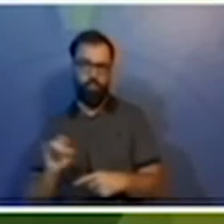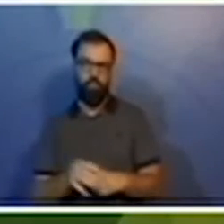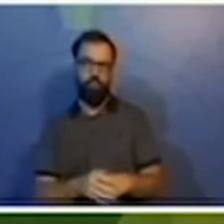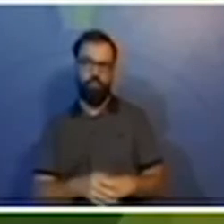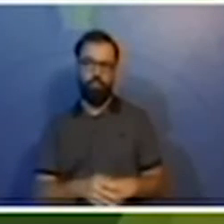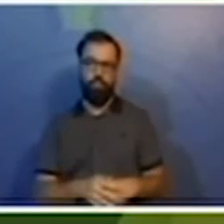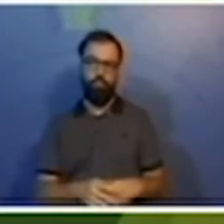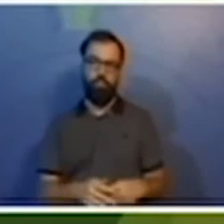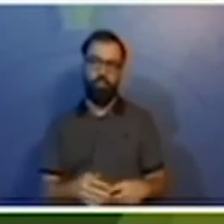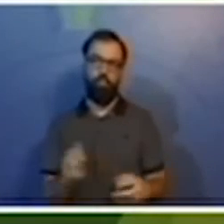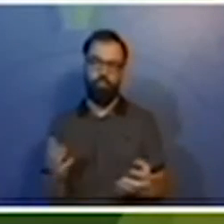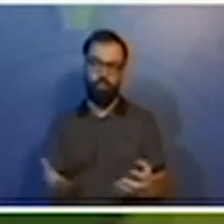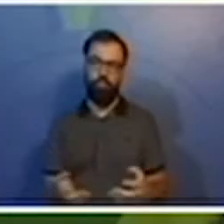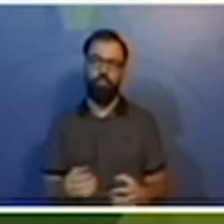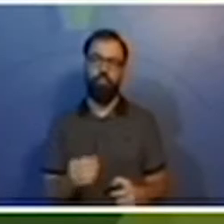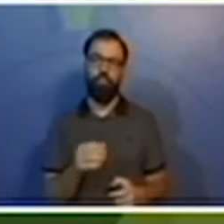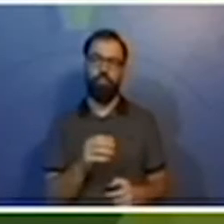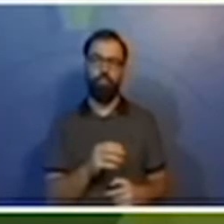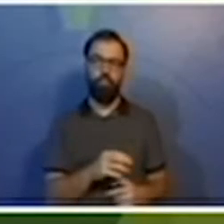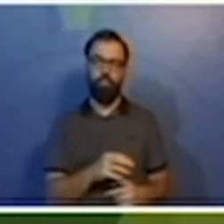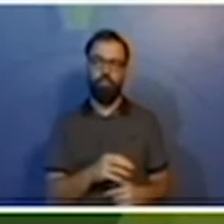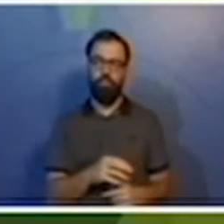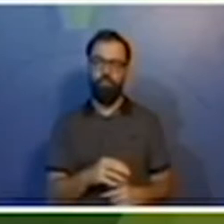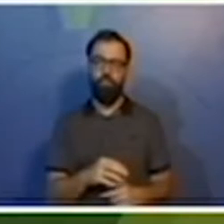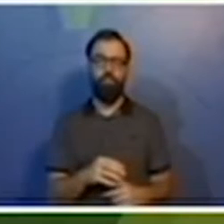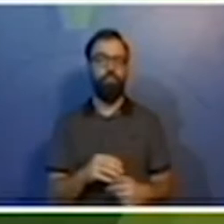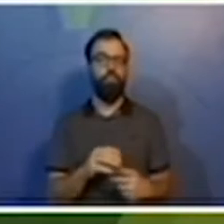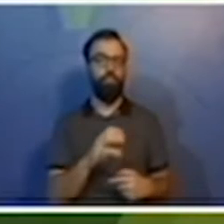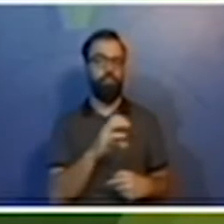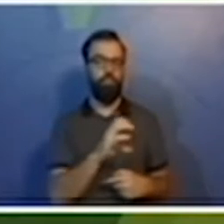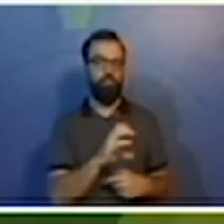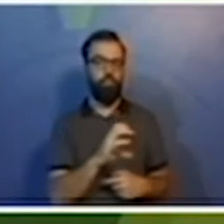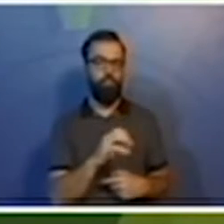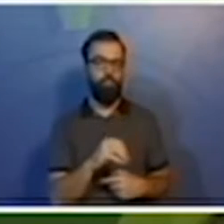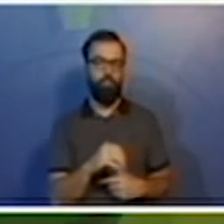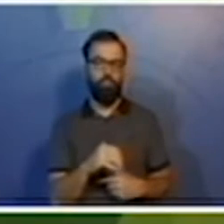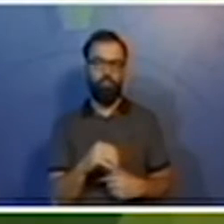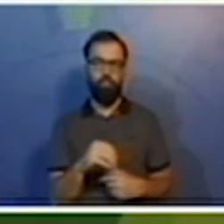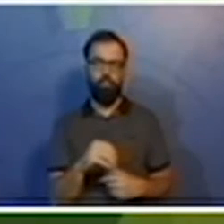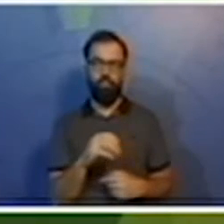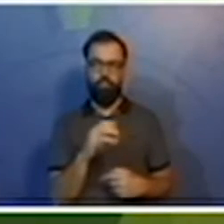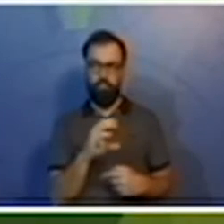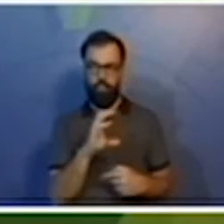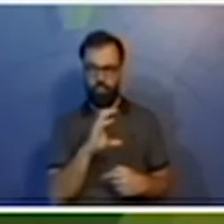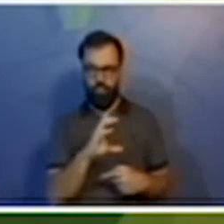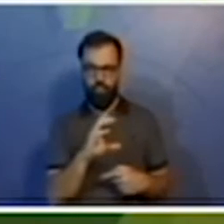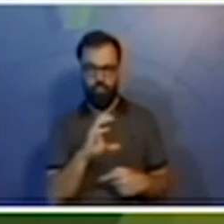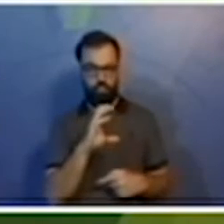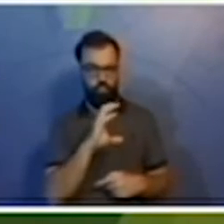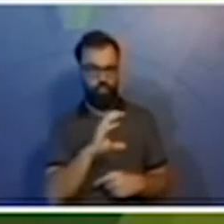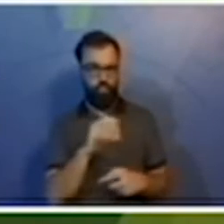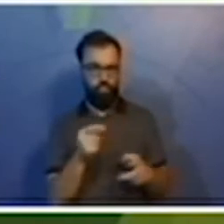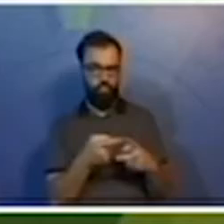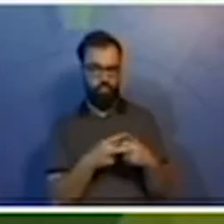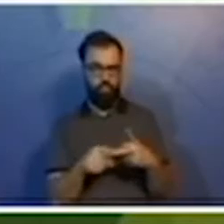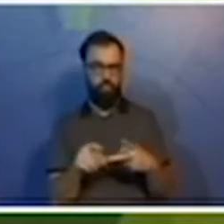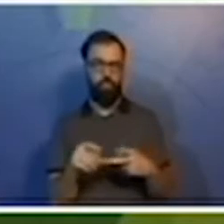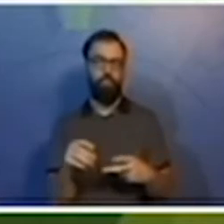A medida do ângulo C supera em 10 a medida de A. Ou seja, meu C,